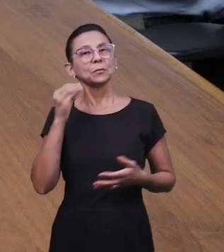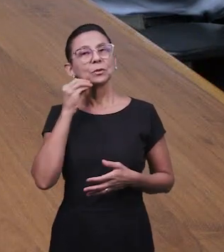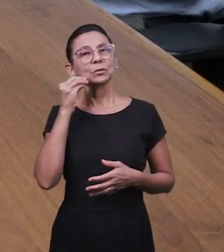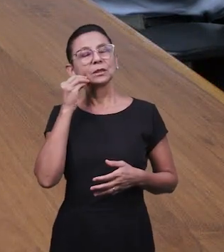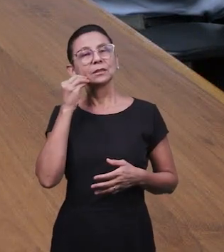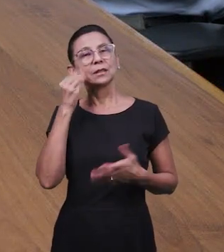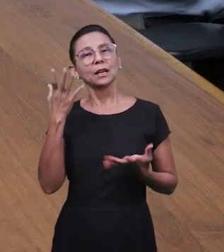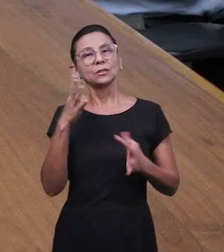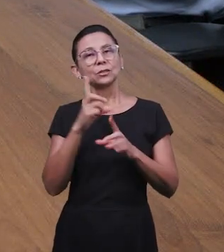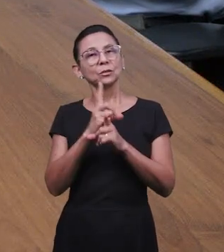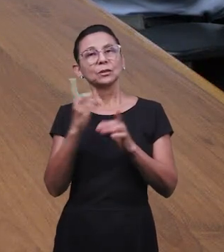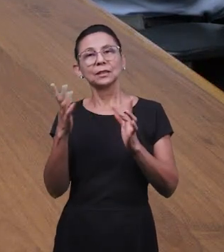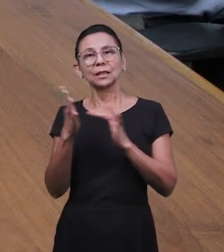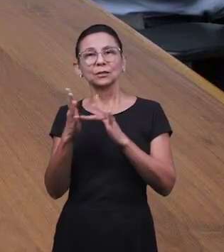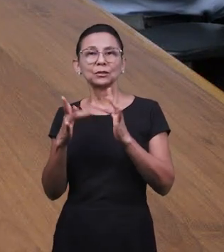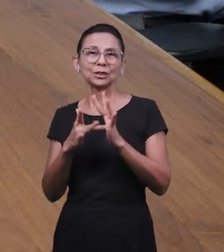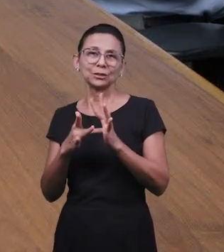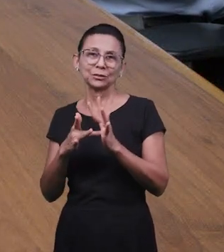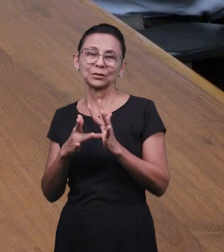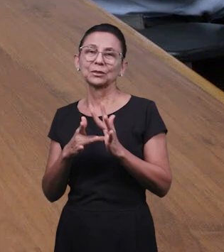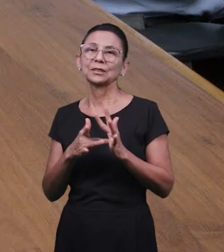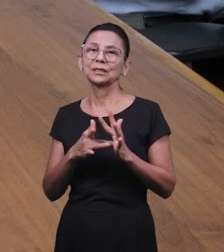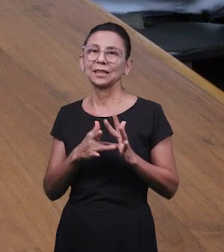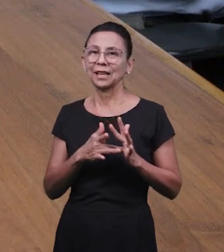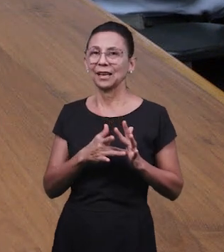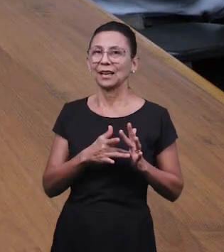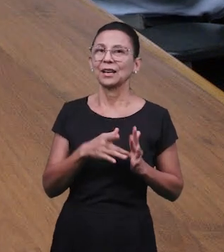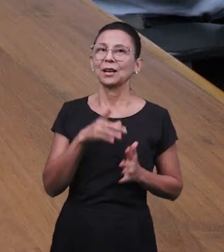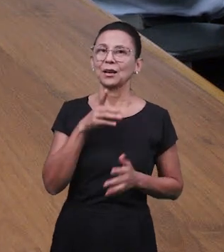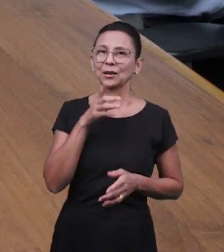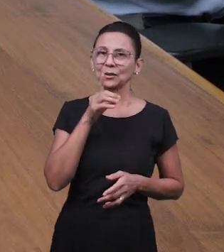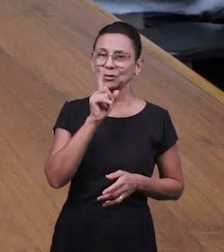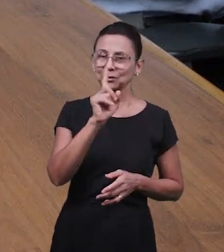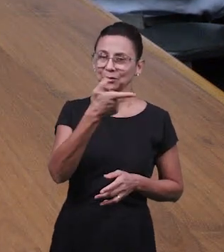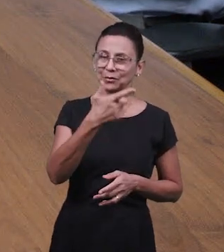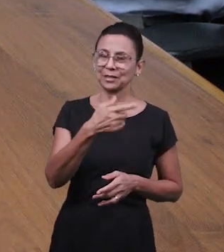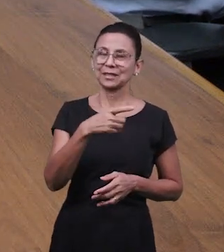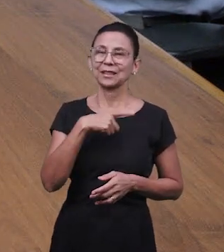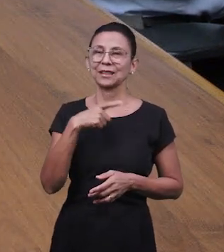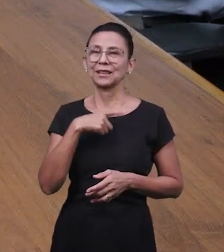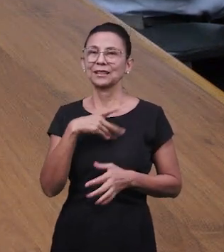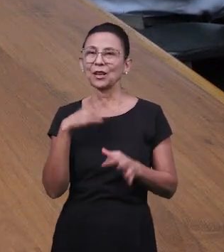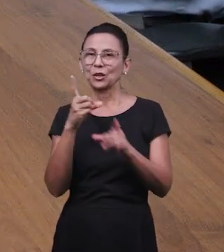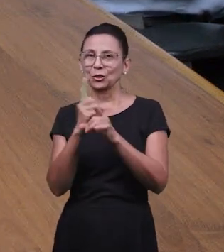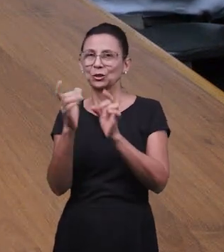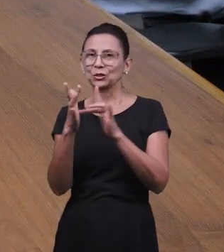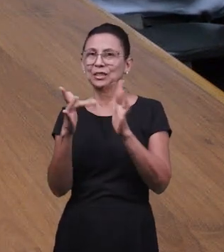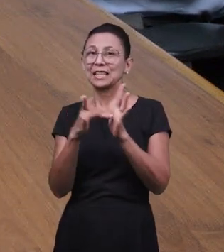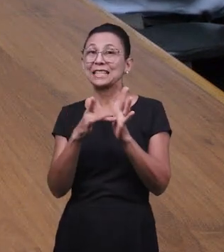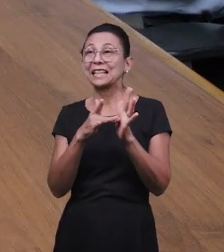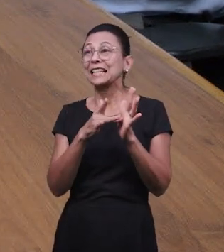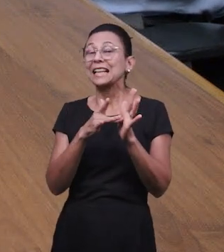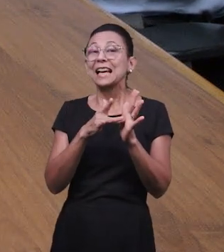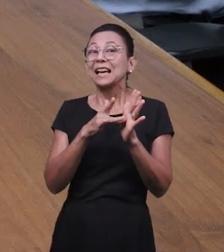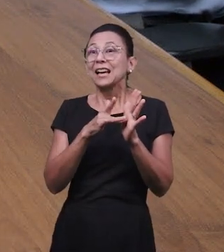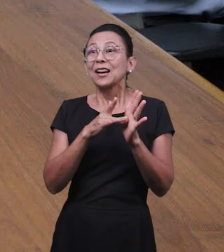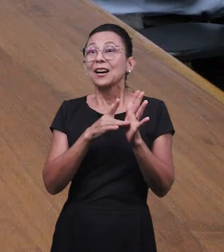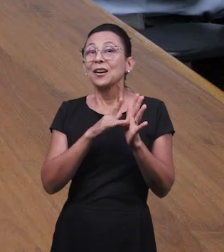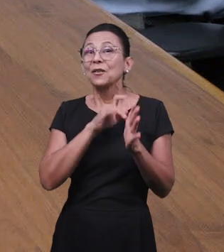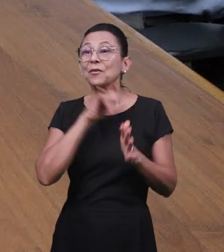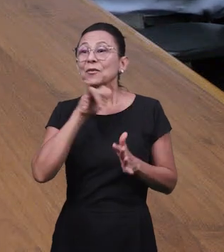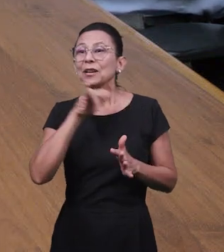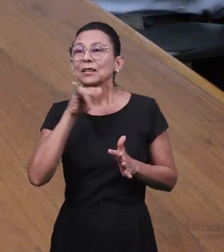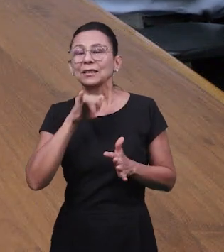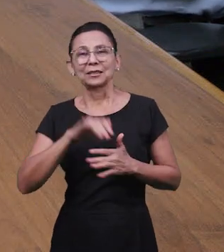ele ressuscitado. E quem tem esse encontro quer contar. Quer contar, quer compartilhar, quer testemunhar. Às vezes as pessoas perguntam por que